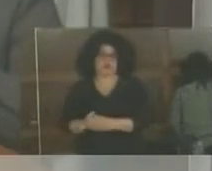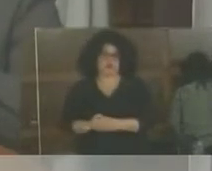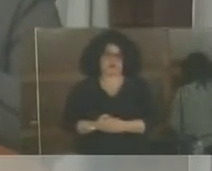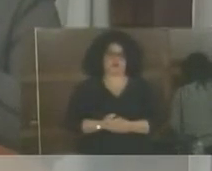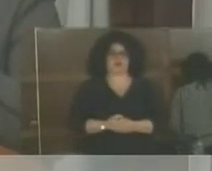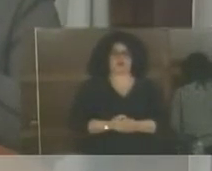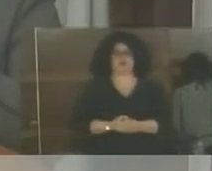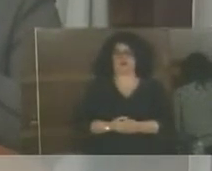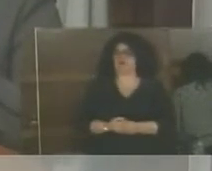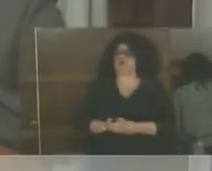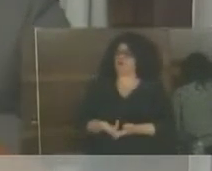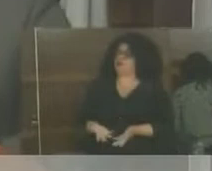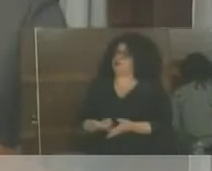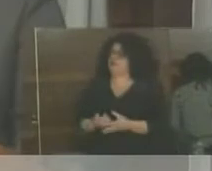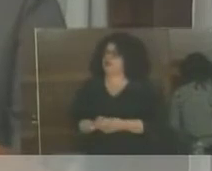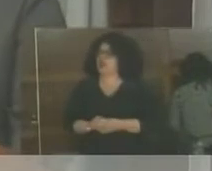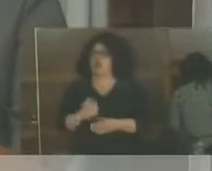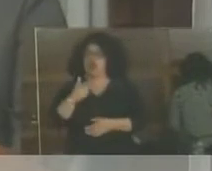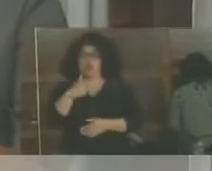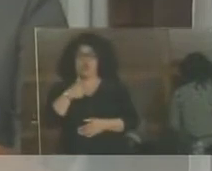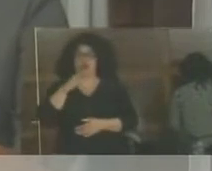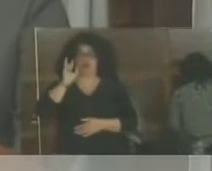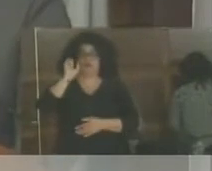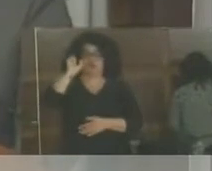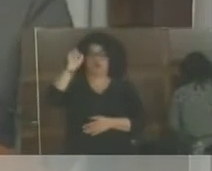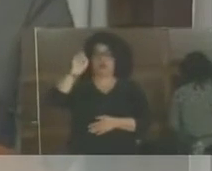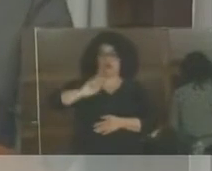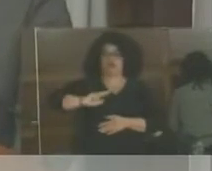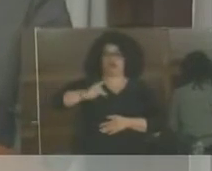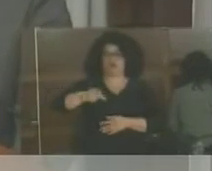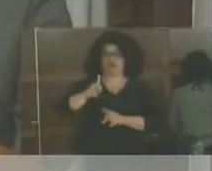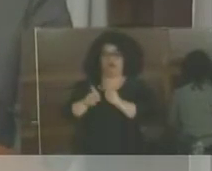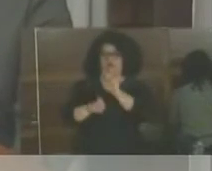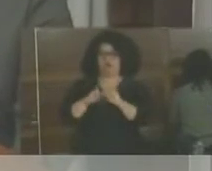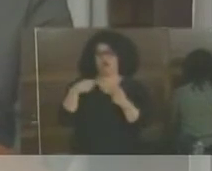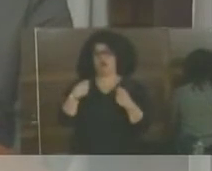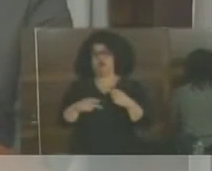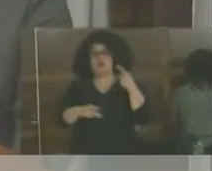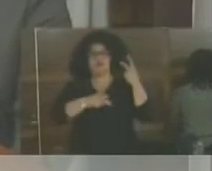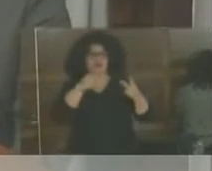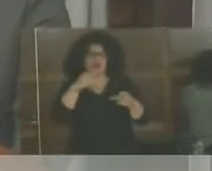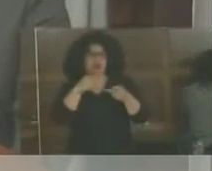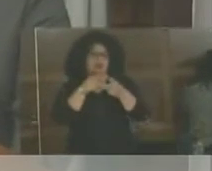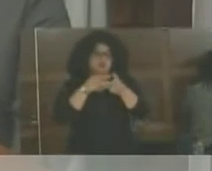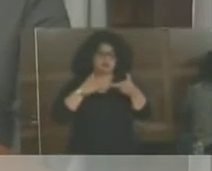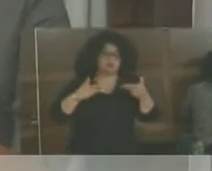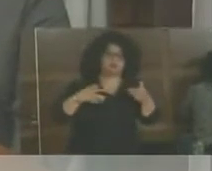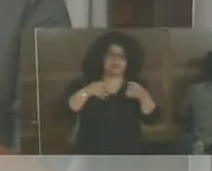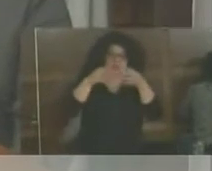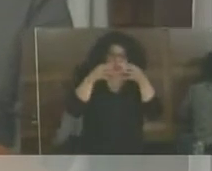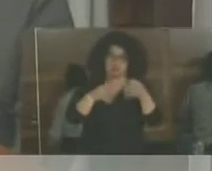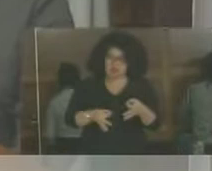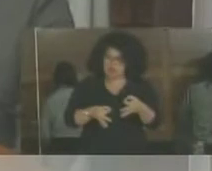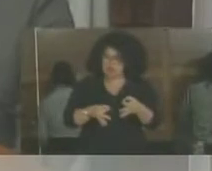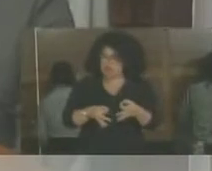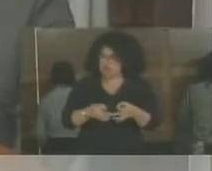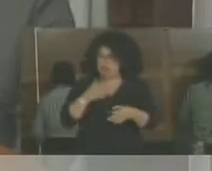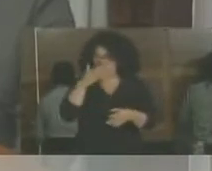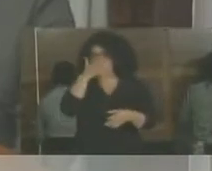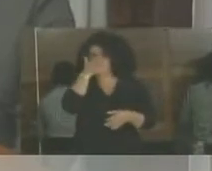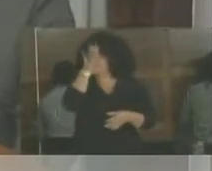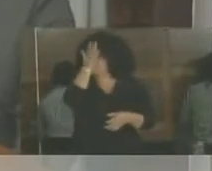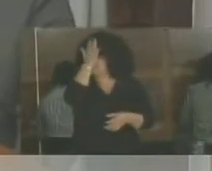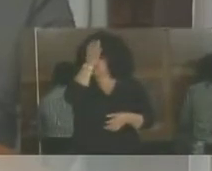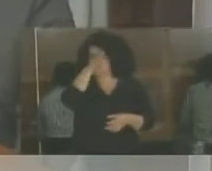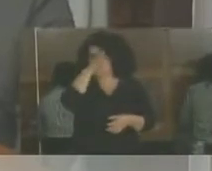como representantes da população, nós devemos tratar aqui fatos e atos que realmente façam a diferença na vida